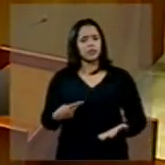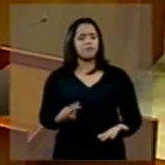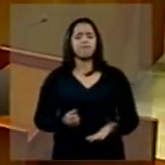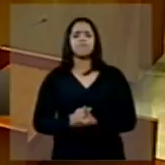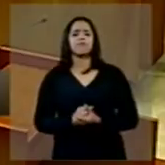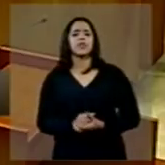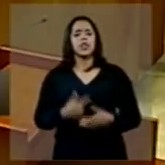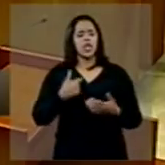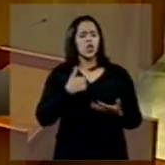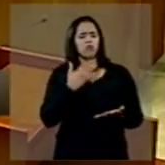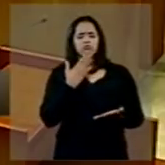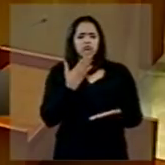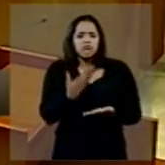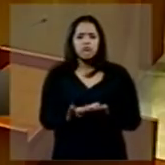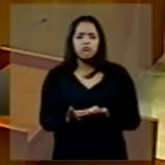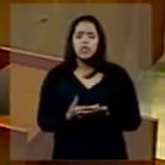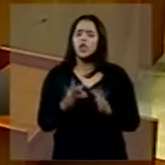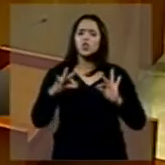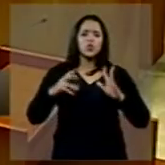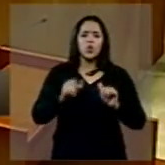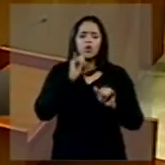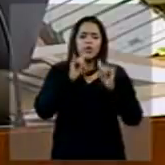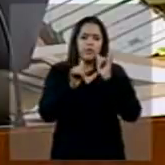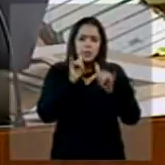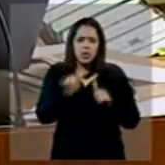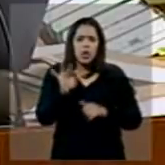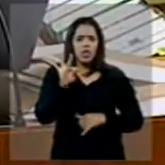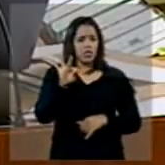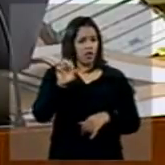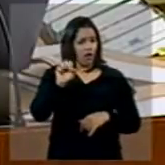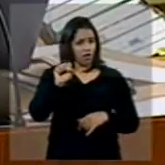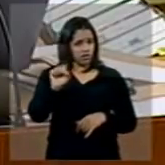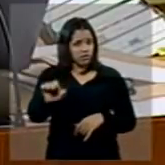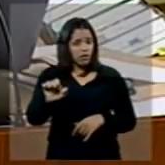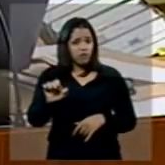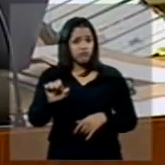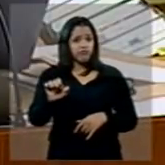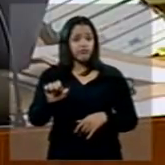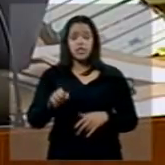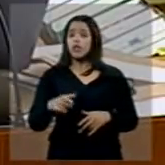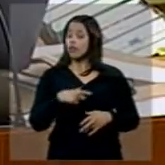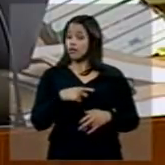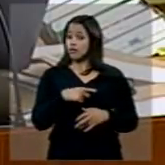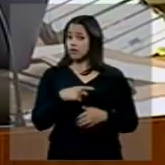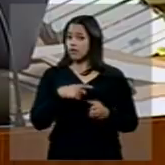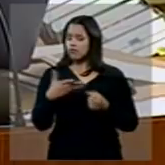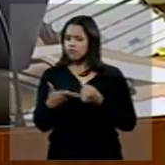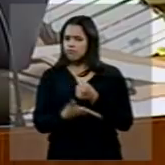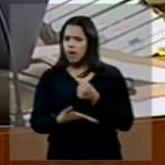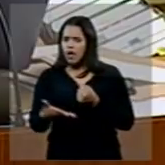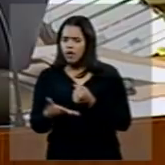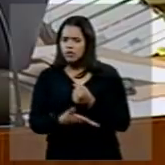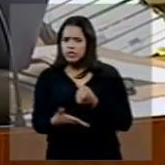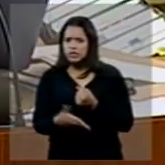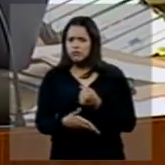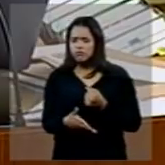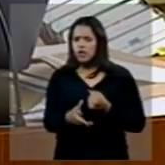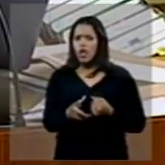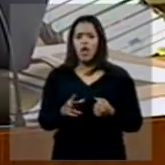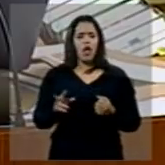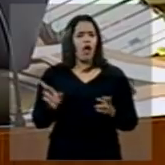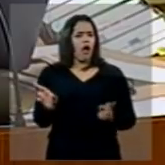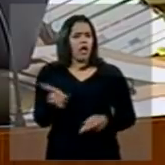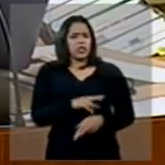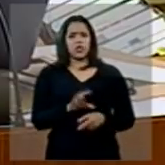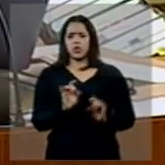impressiona deveras, à luz desses dados, que o Tribunal Superior Eleitoral, fundado em motivos de mera